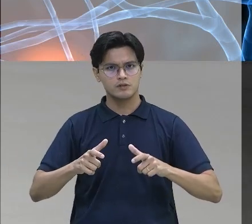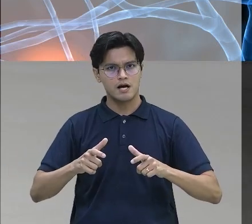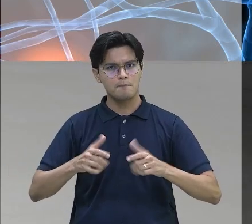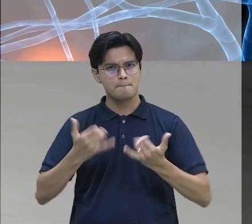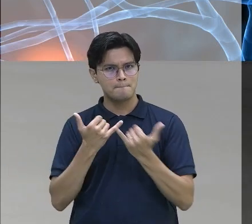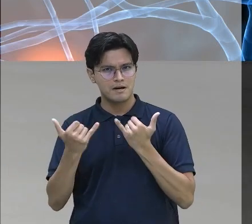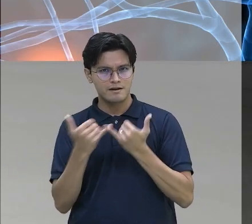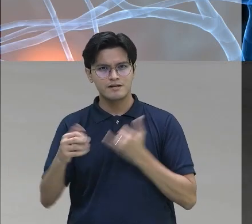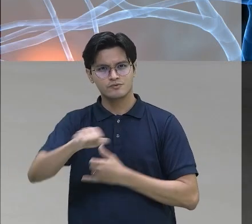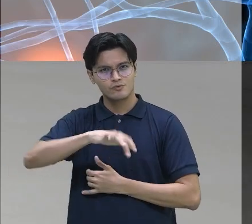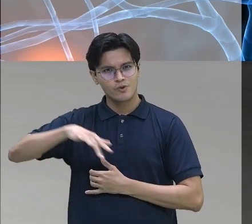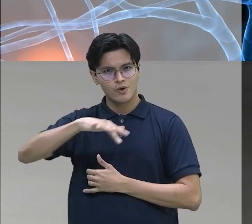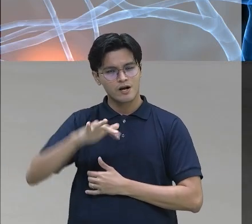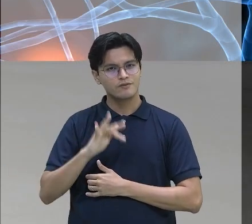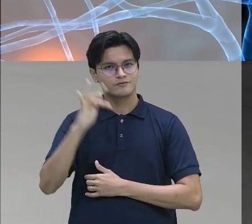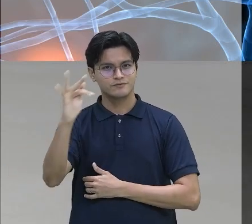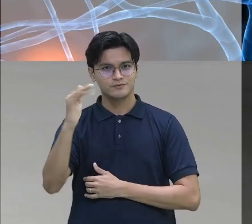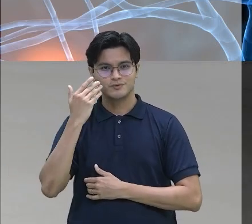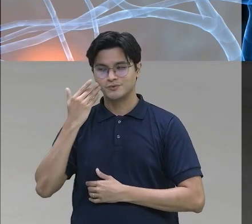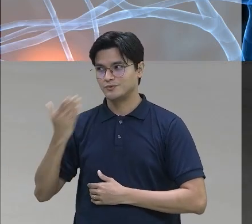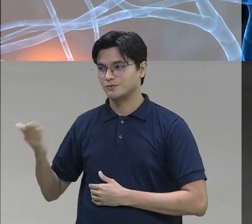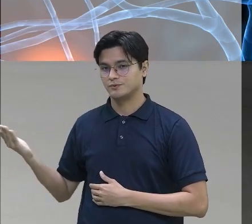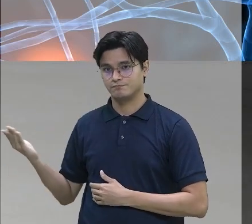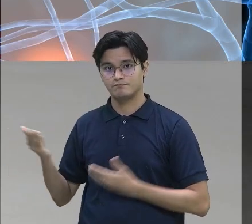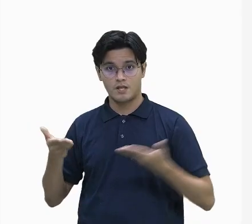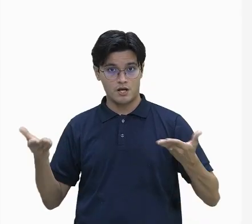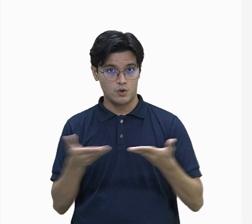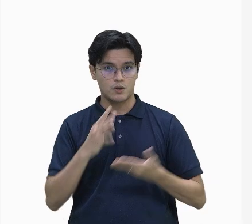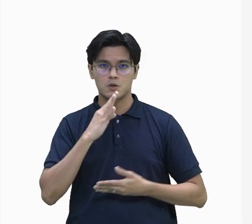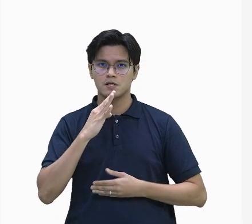conexão. Vamos conhecer um pouquinho sobre esse tecido.